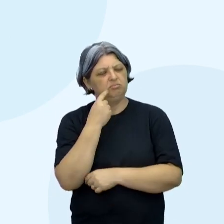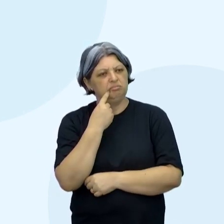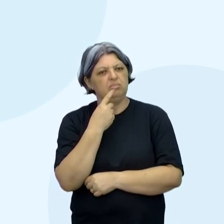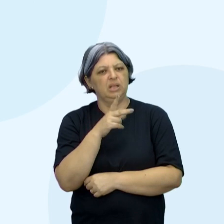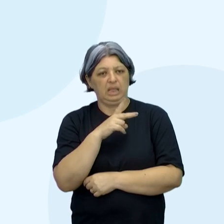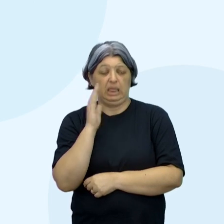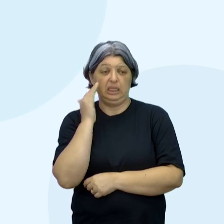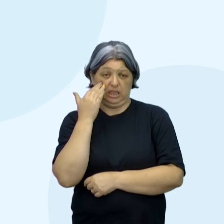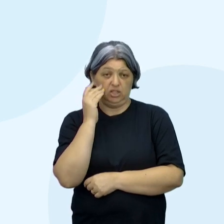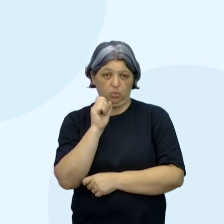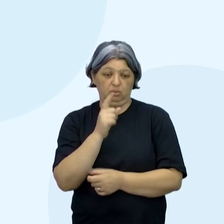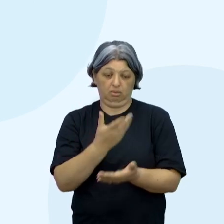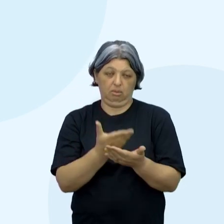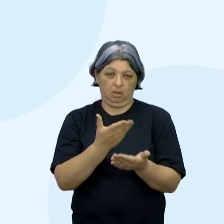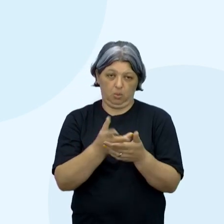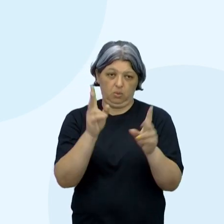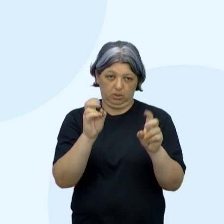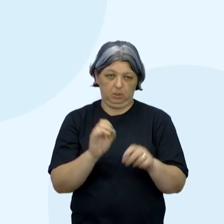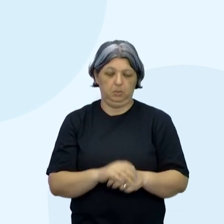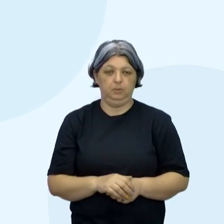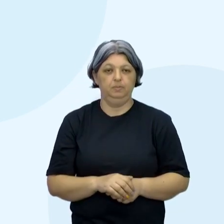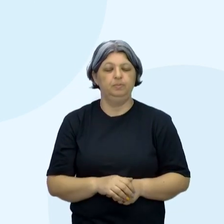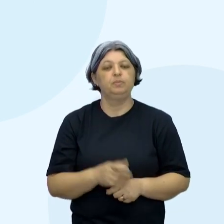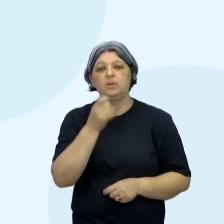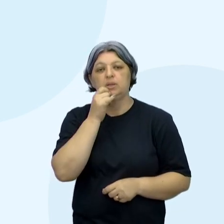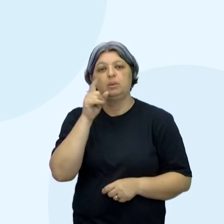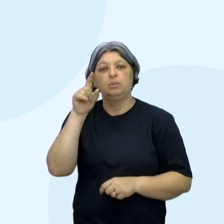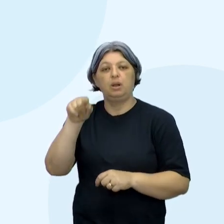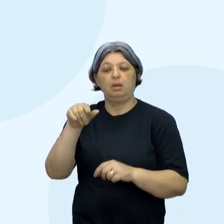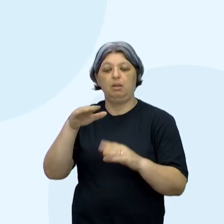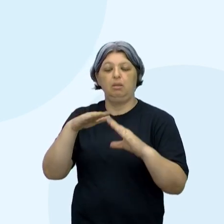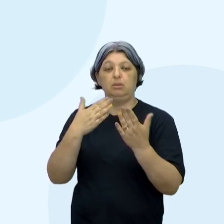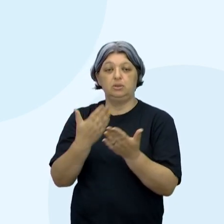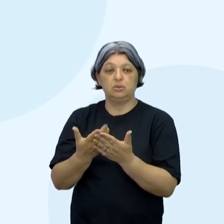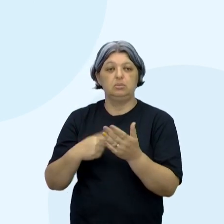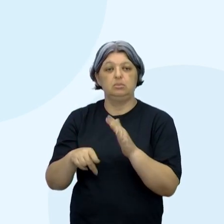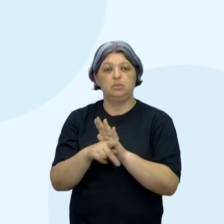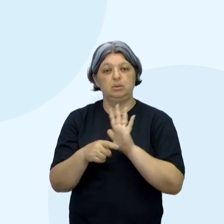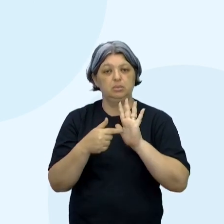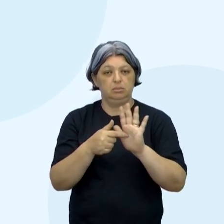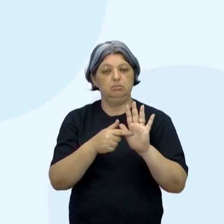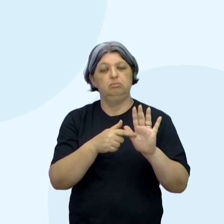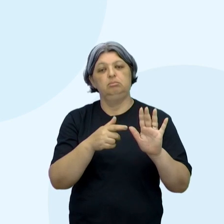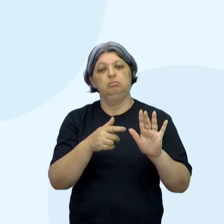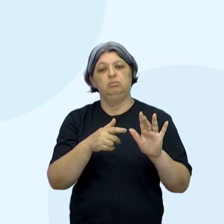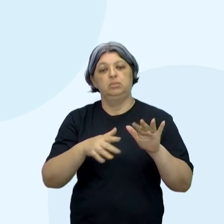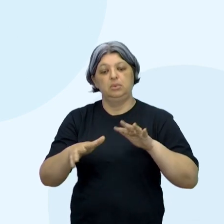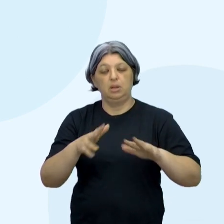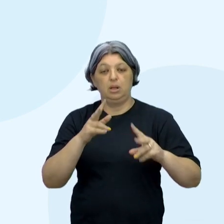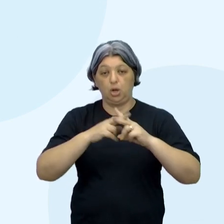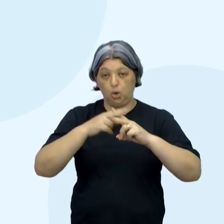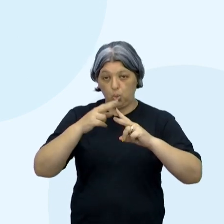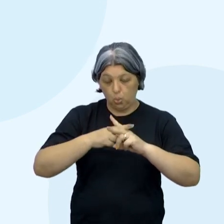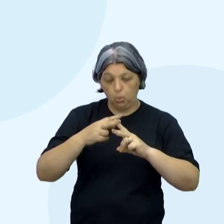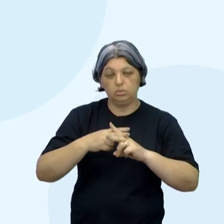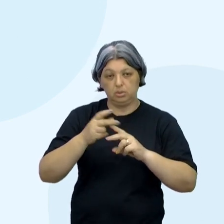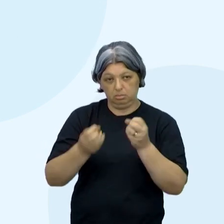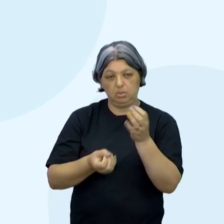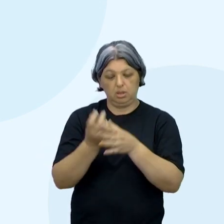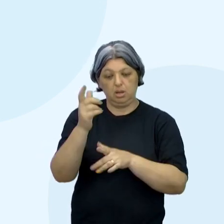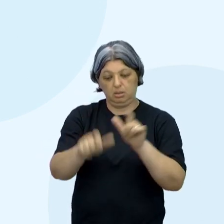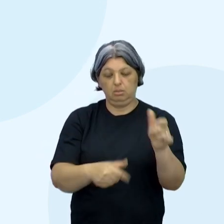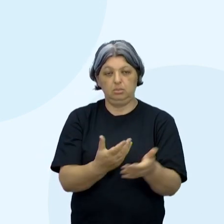tem na aula, né? Lá na escola, realizar uma amostra dos movimentos corporais das lutas, criadas por vocês estudantes,